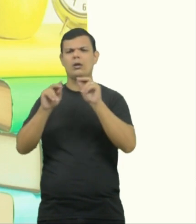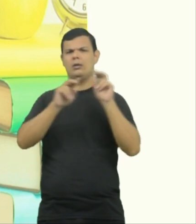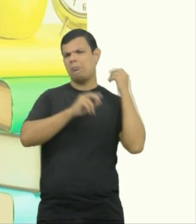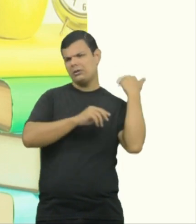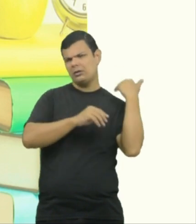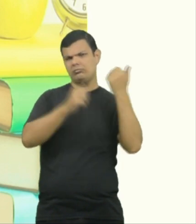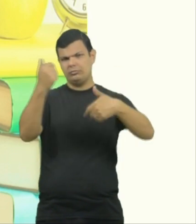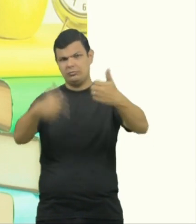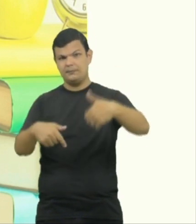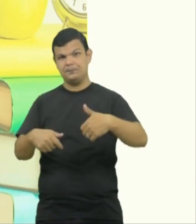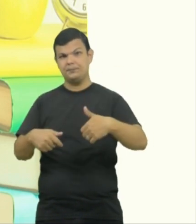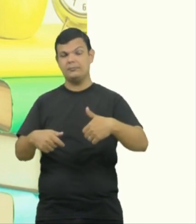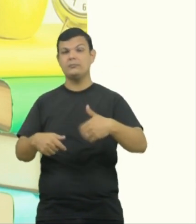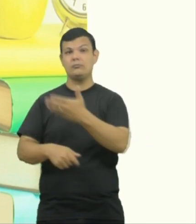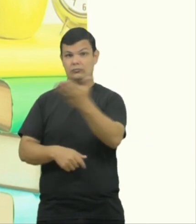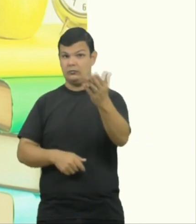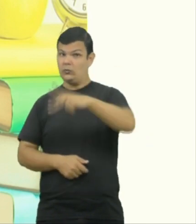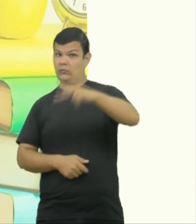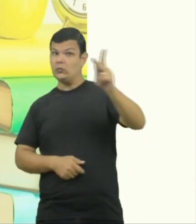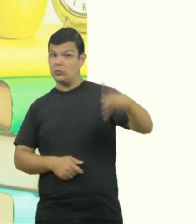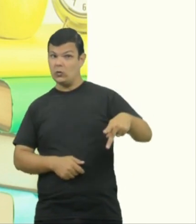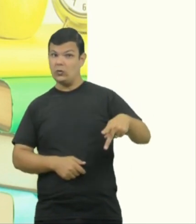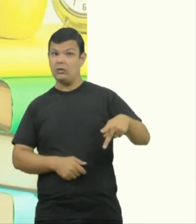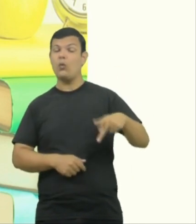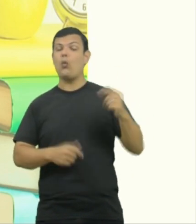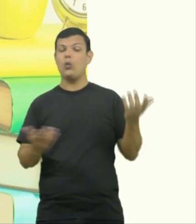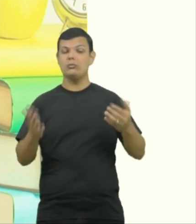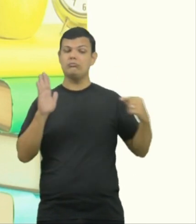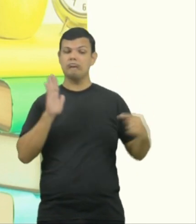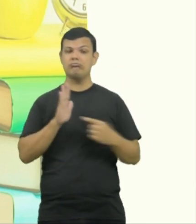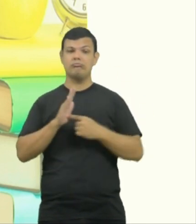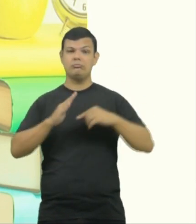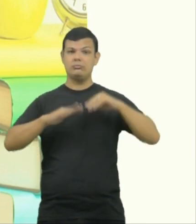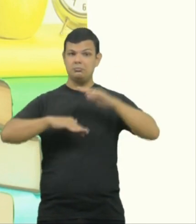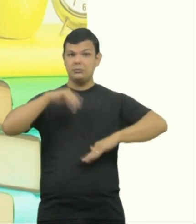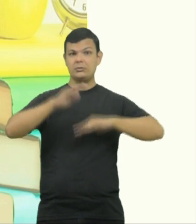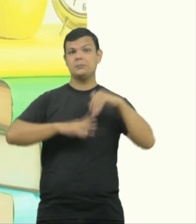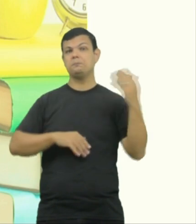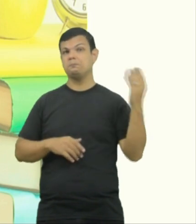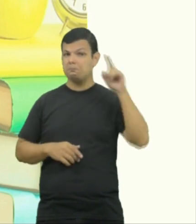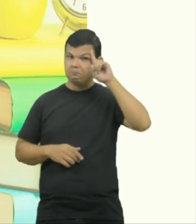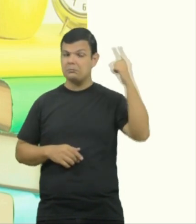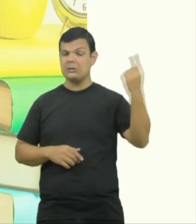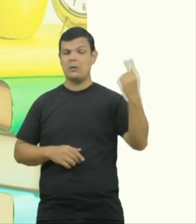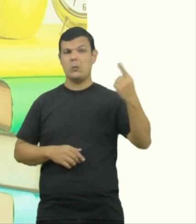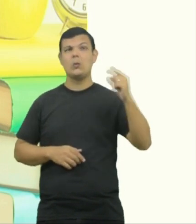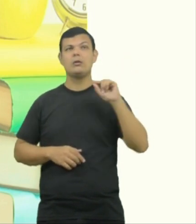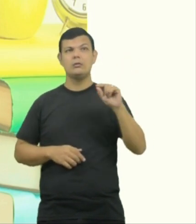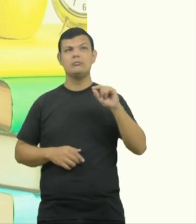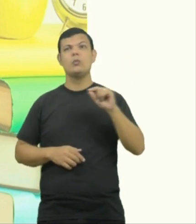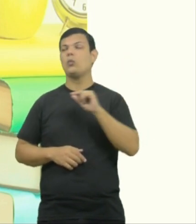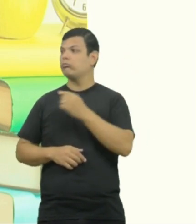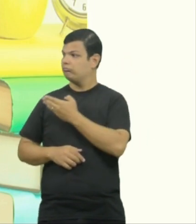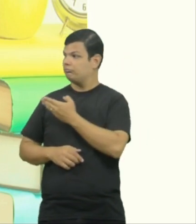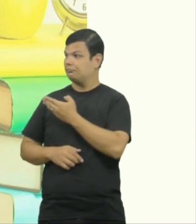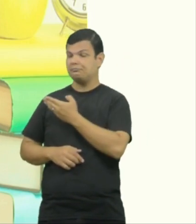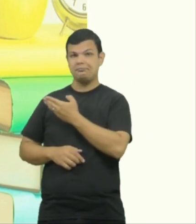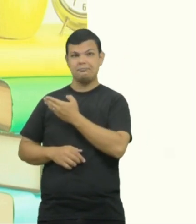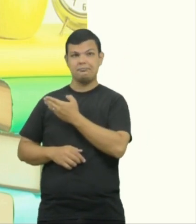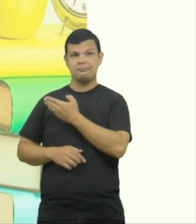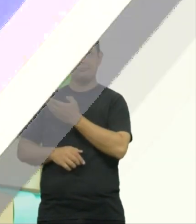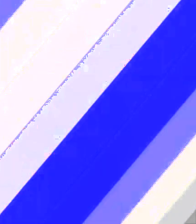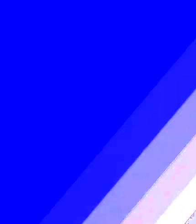estudados. Atenção, colegas professores, a habilidade principal que desenvolveremos na aula de hoje será essa que você está vendo na